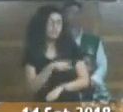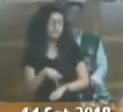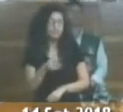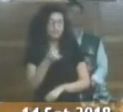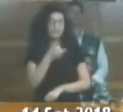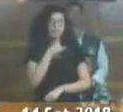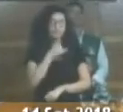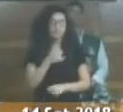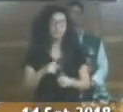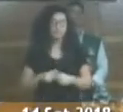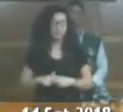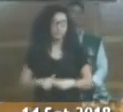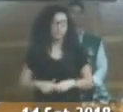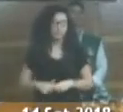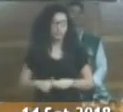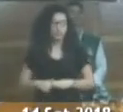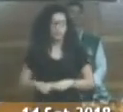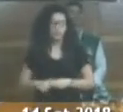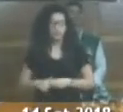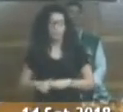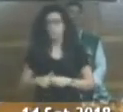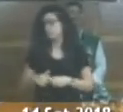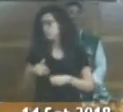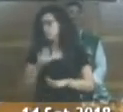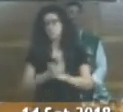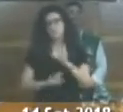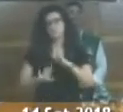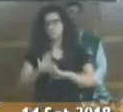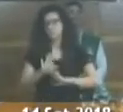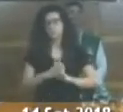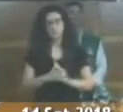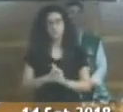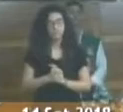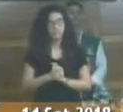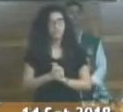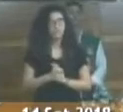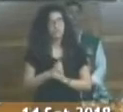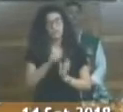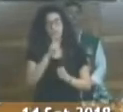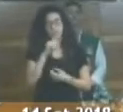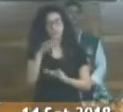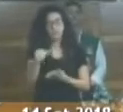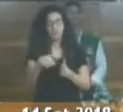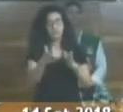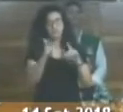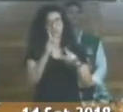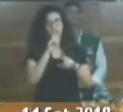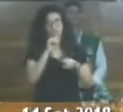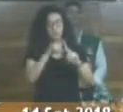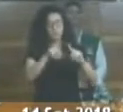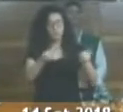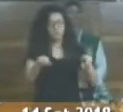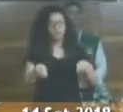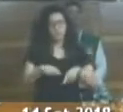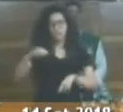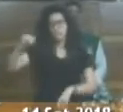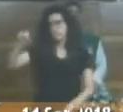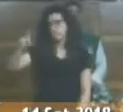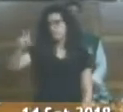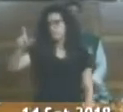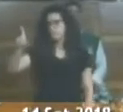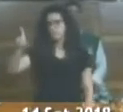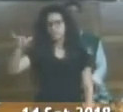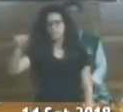infelizmente, não cuidamos bem dos nossos rios, das nossas lagoas, e a dona Marilda tem toda a